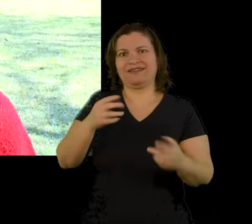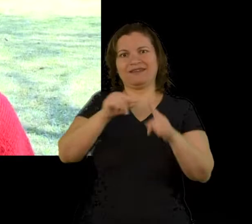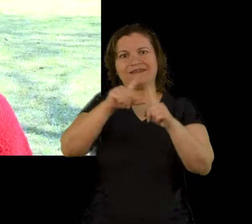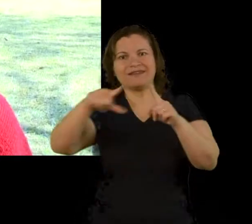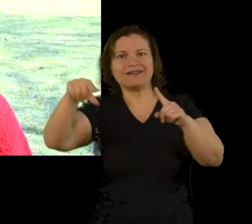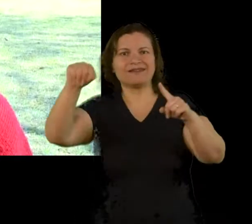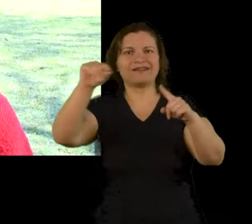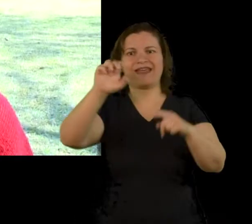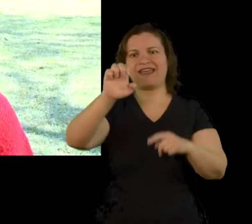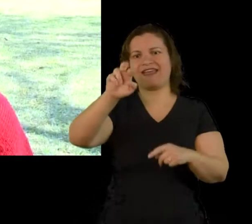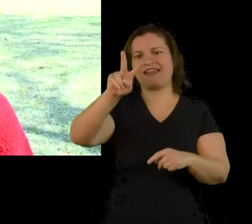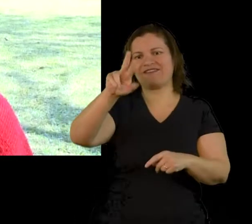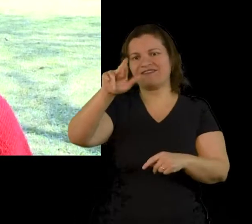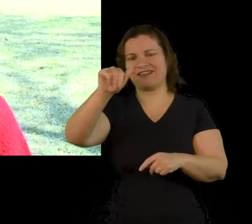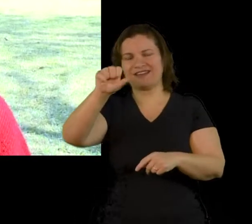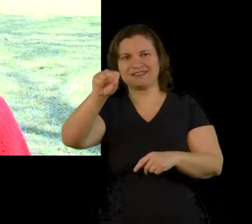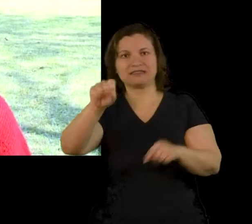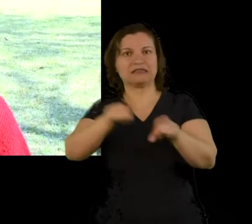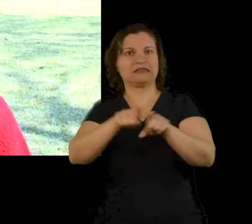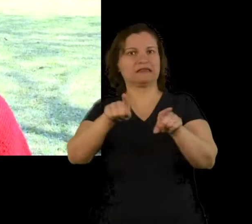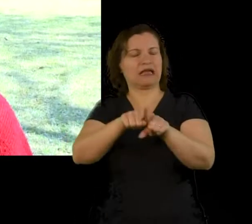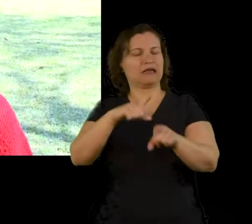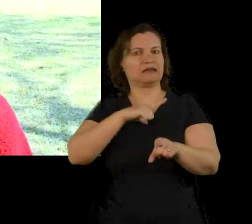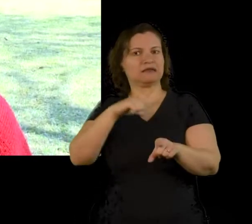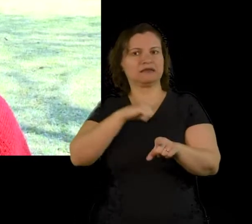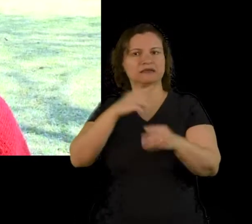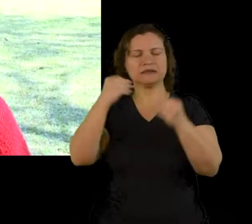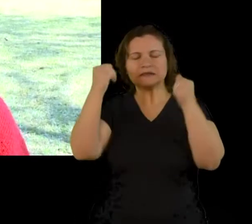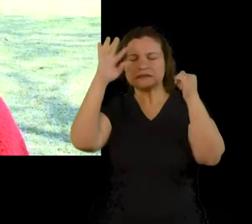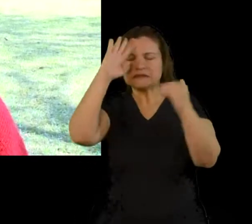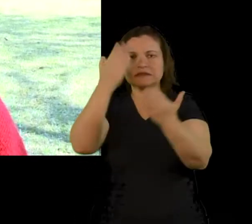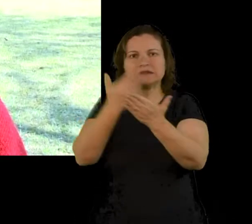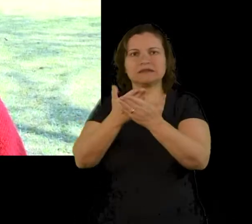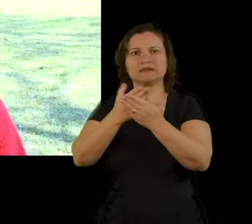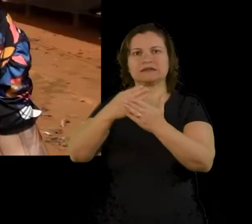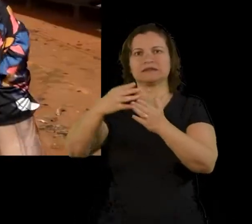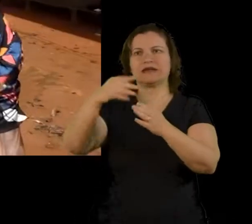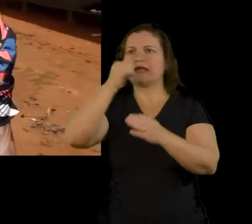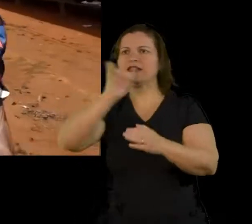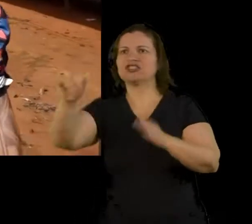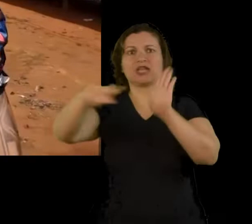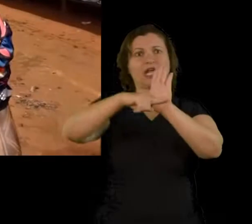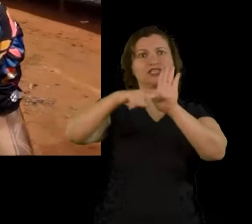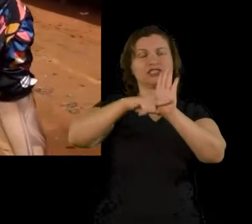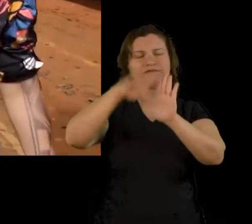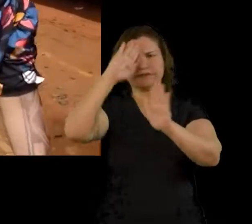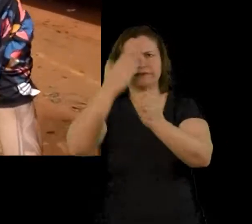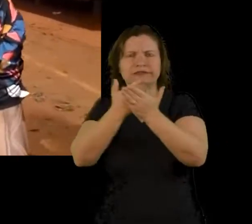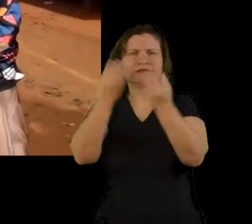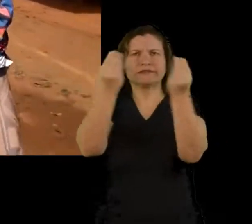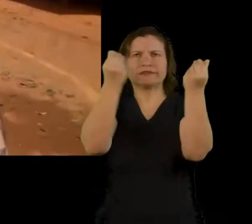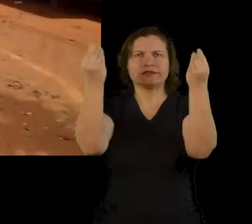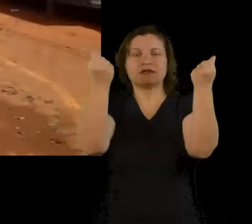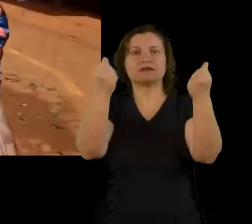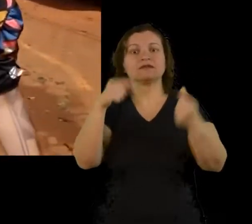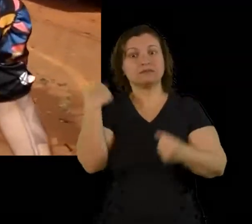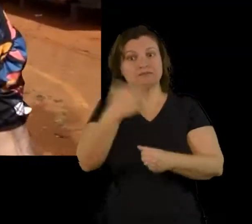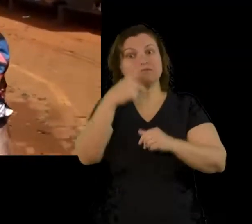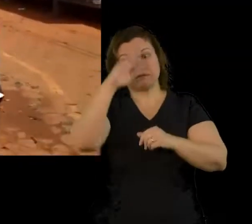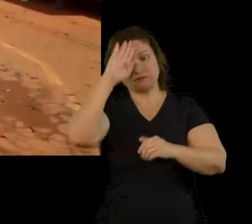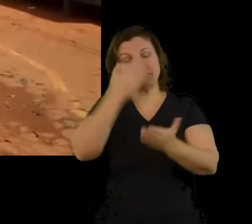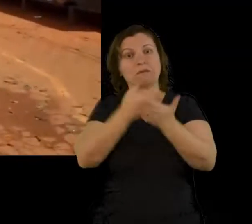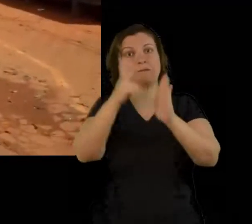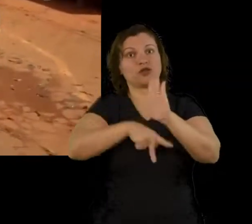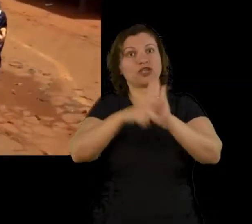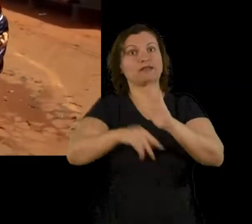ervas. A gente tem muito essa coisa de superstição, né, de energias negativas. Eu acho que esse projeto é muito importante